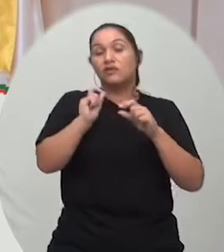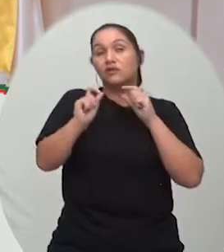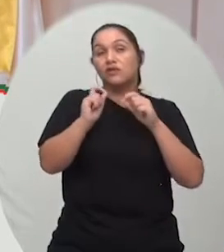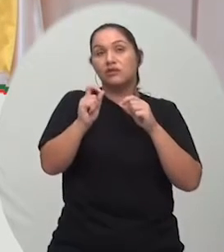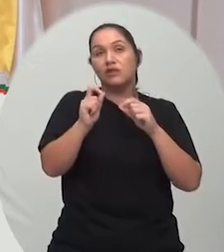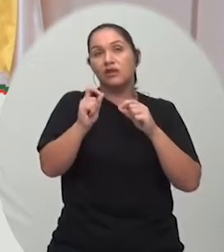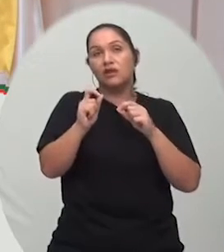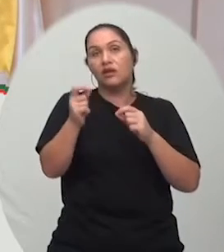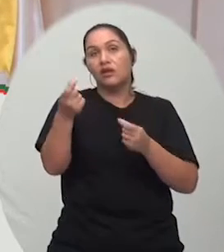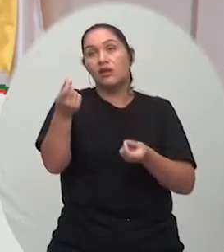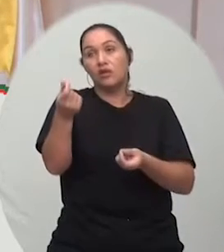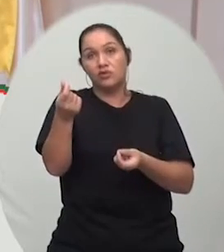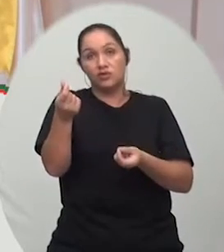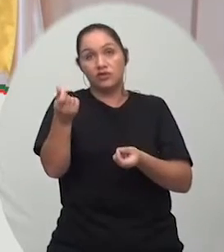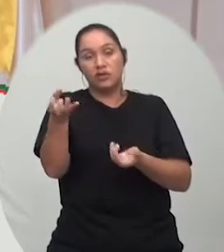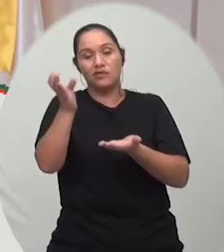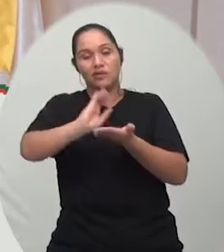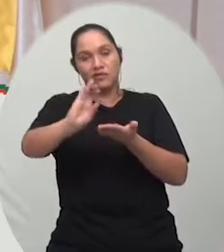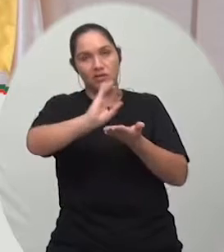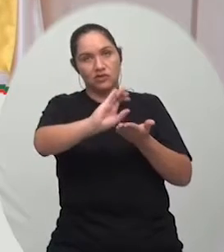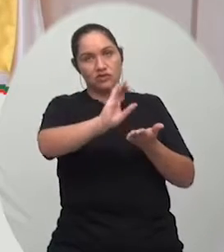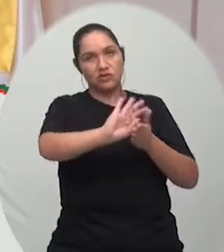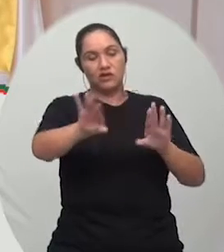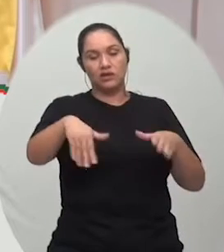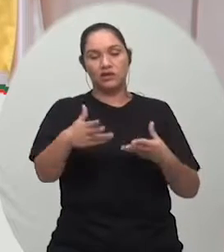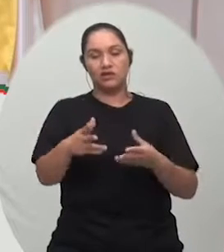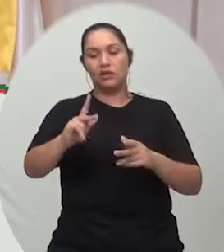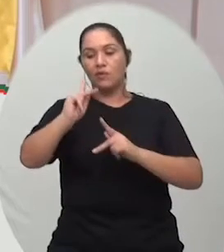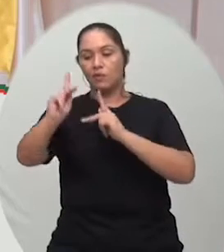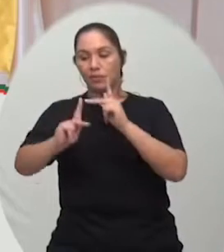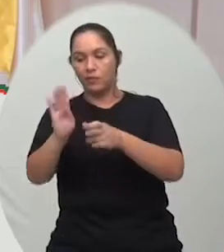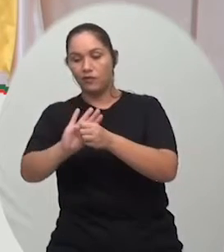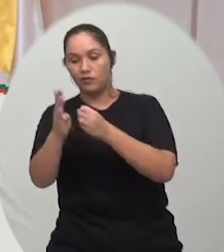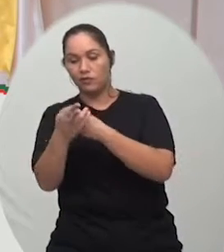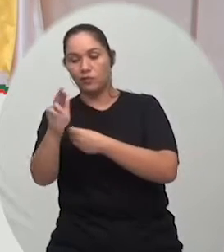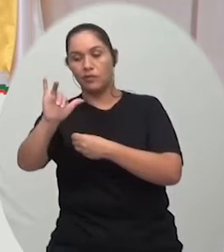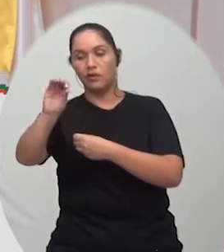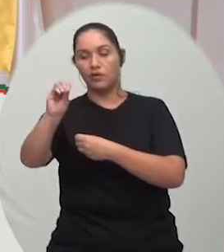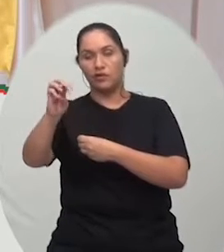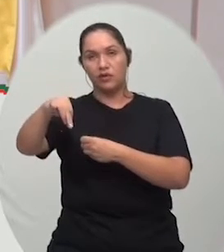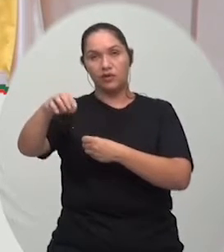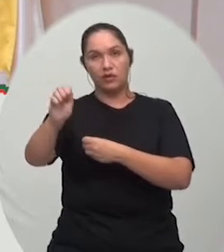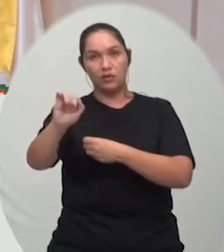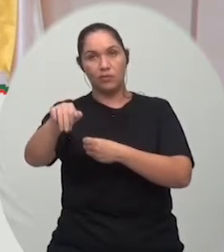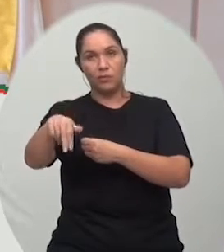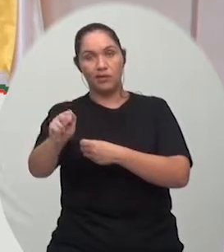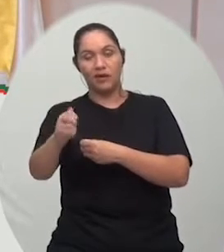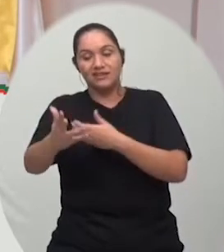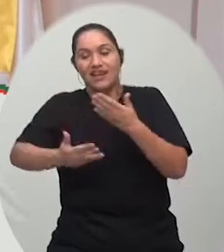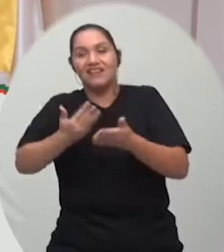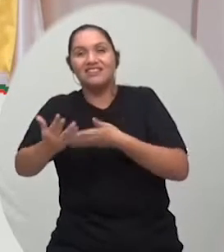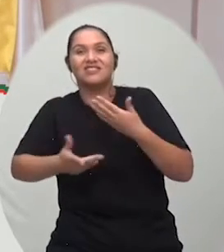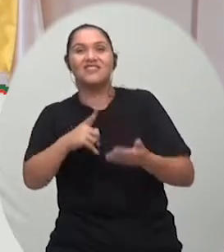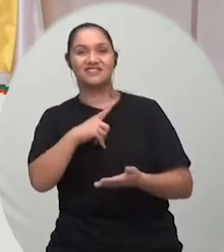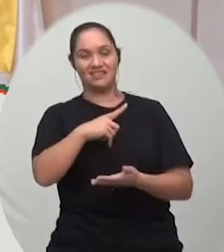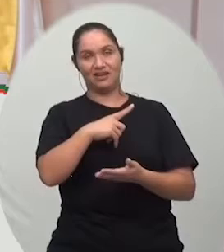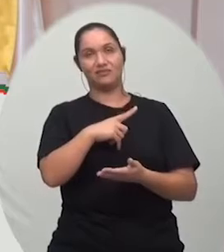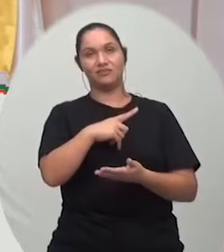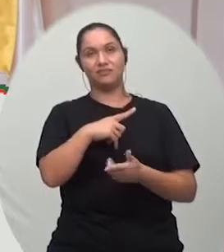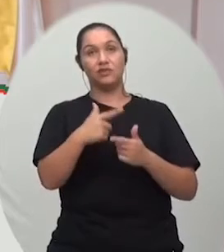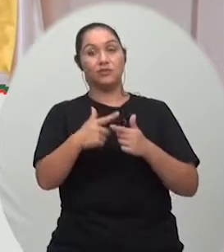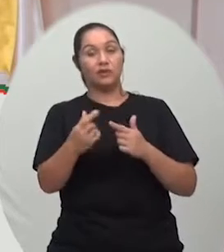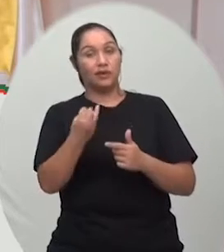a população do Grande Distrito do Rio Maina possa ser atendida com essa obra da UPA, que é de